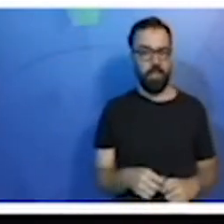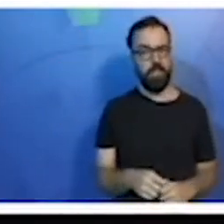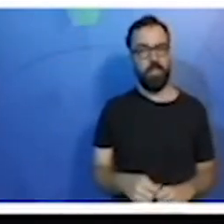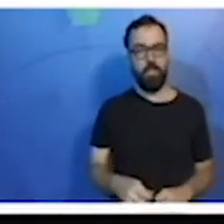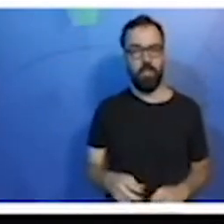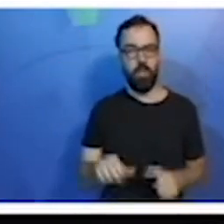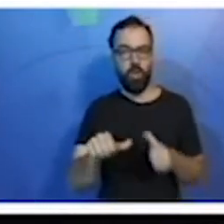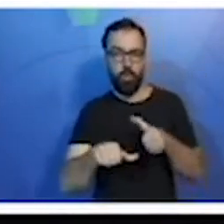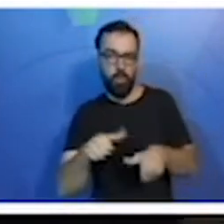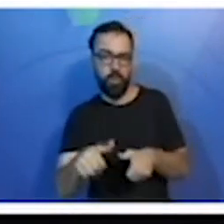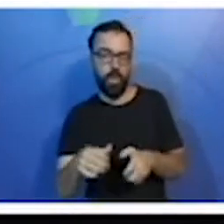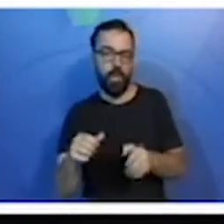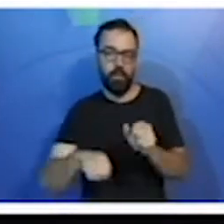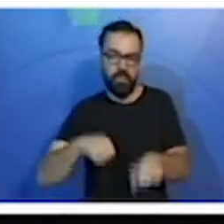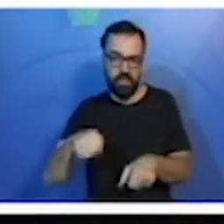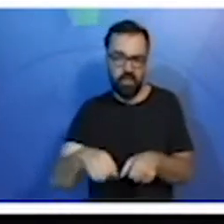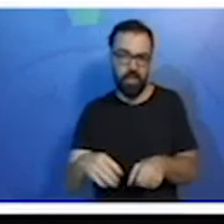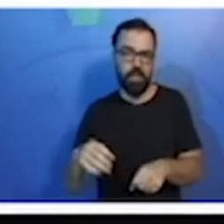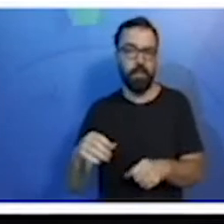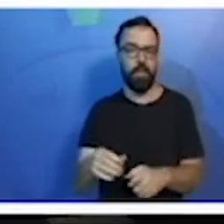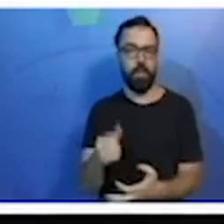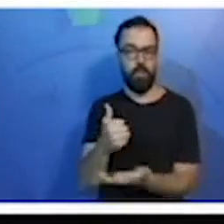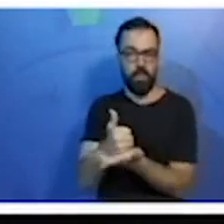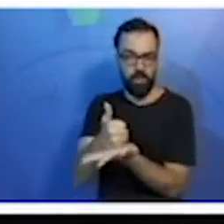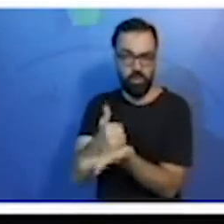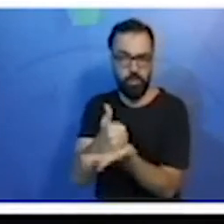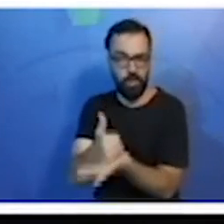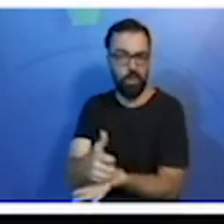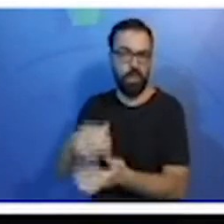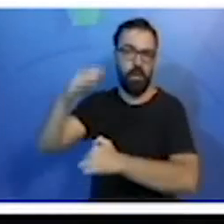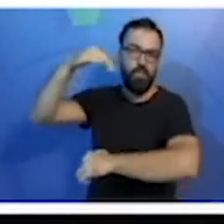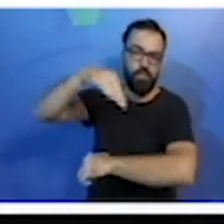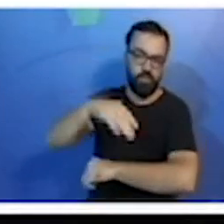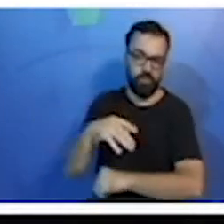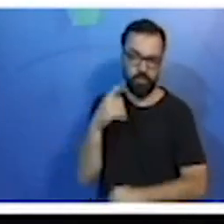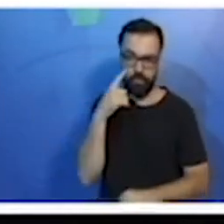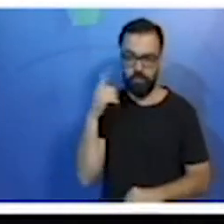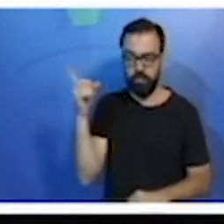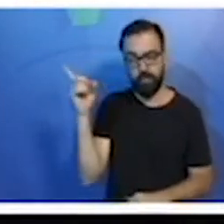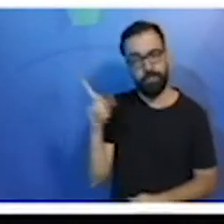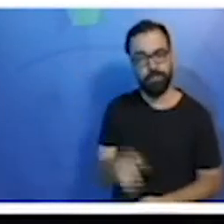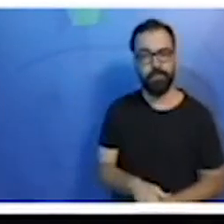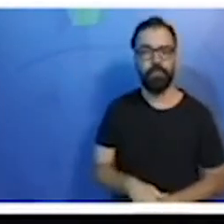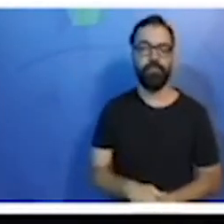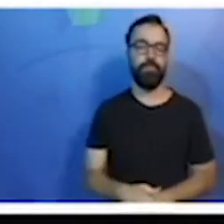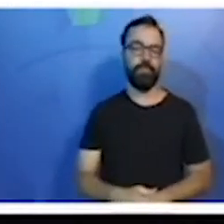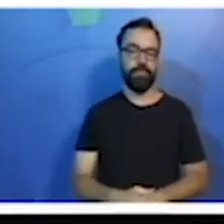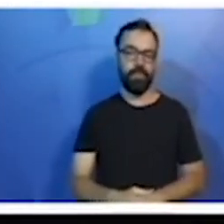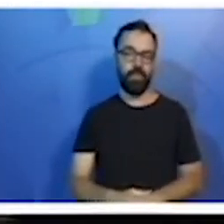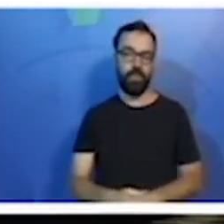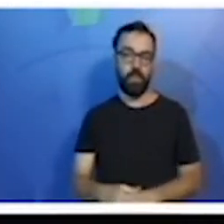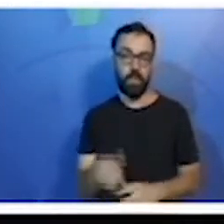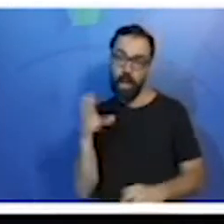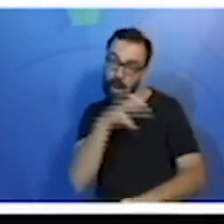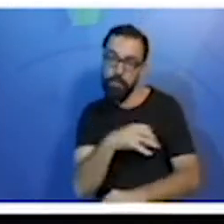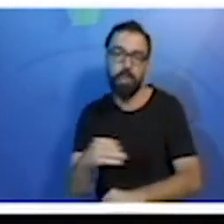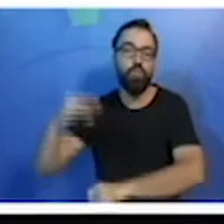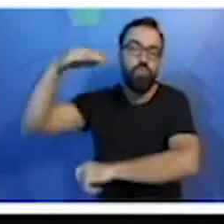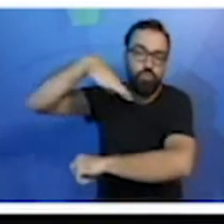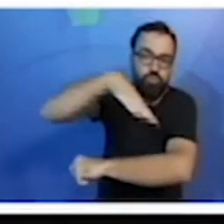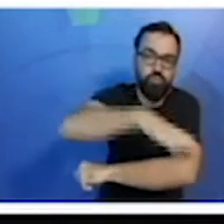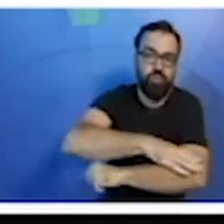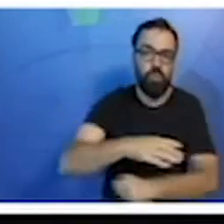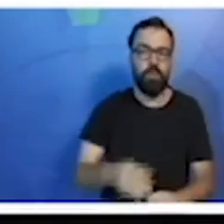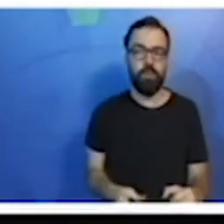para suportar essas loucas empreitada de montanha baixo então aqui uma pessoa fazendo um circuito de Downhill descendo em alta velocidade com